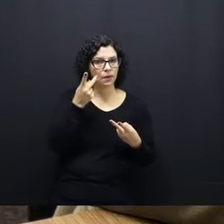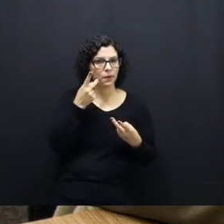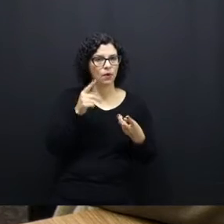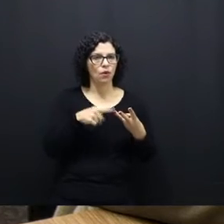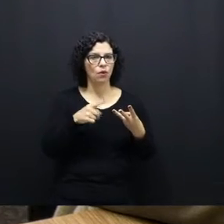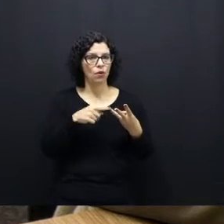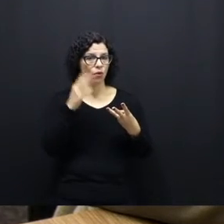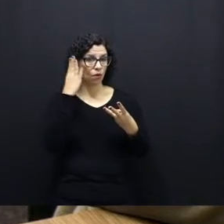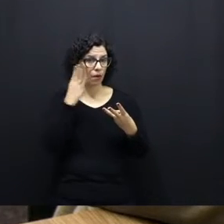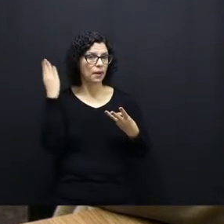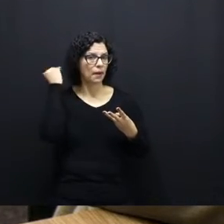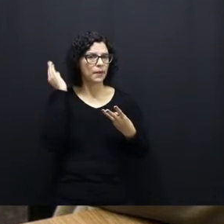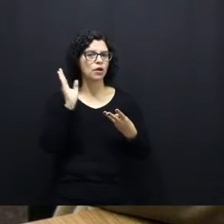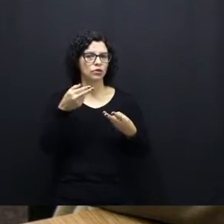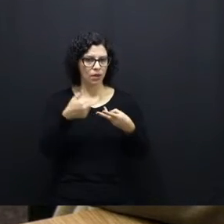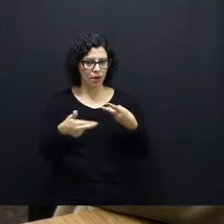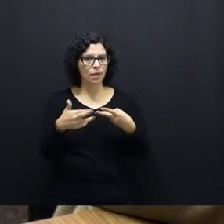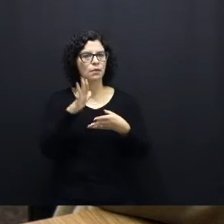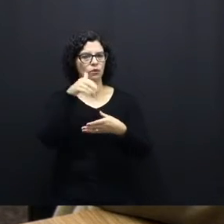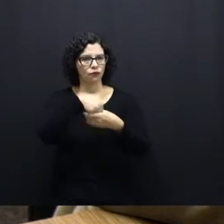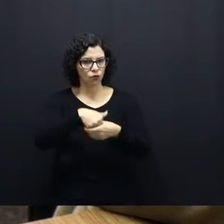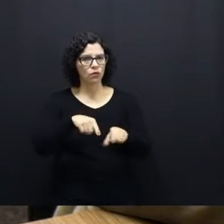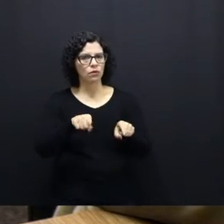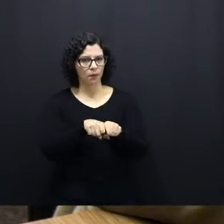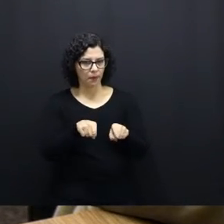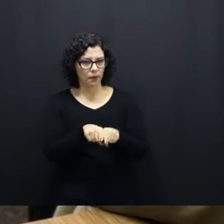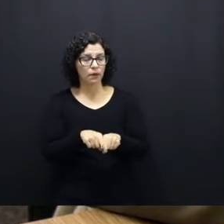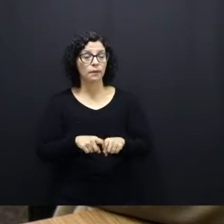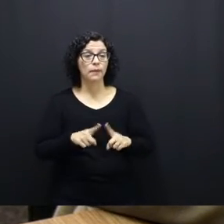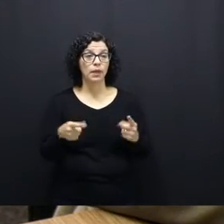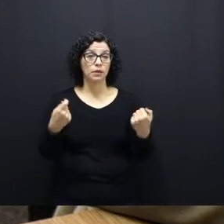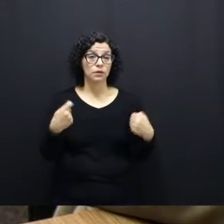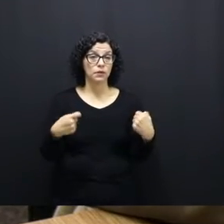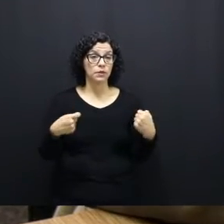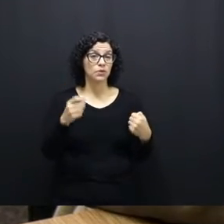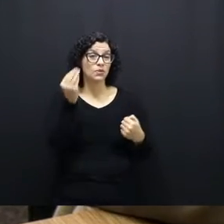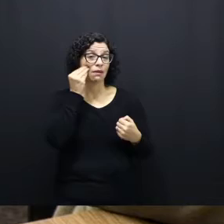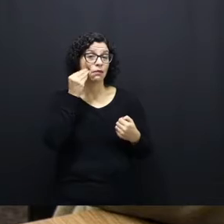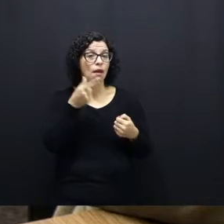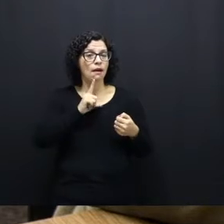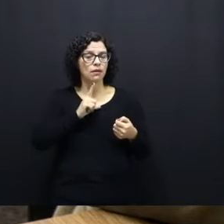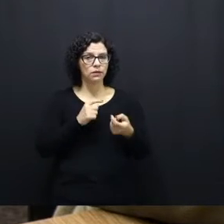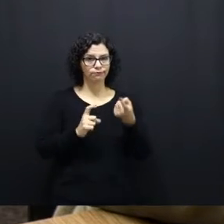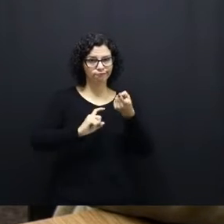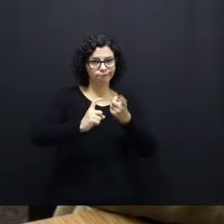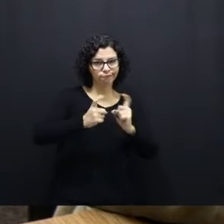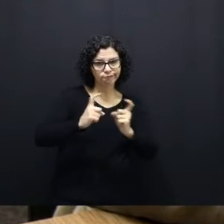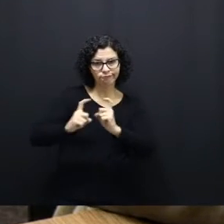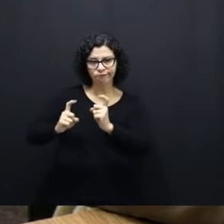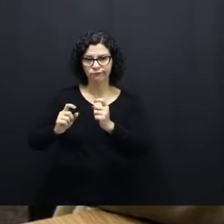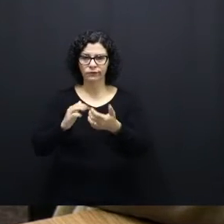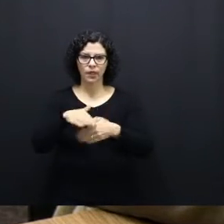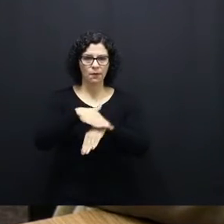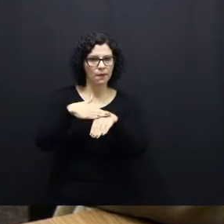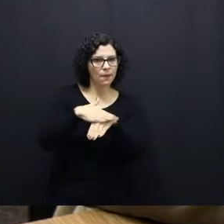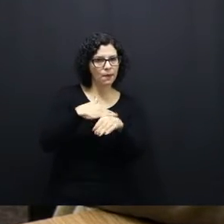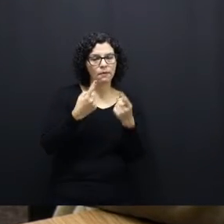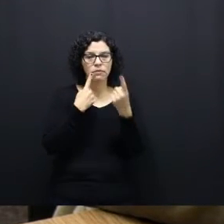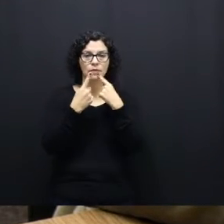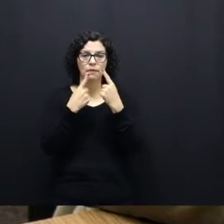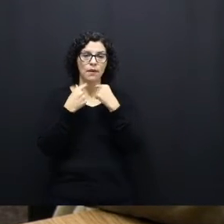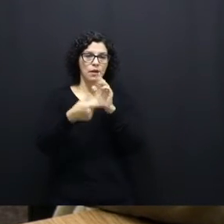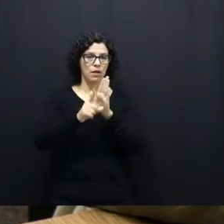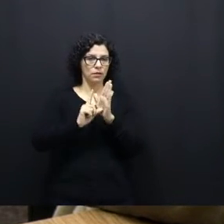próprio vereadores os cabelos já passou requerimento aqui agora é preciso de articulação é preciso de conversa de